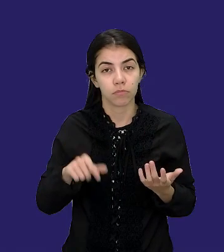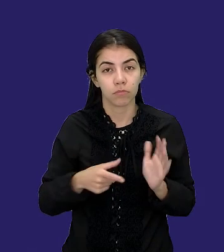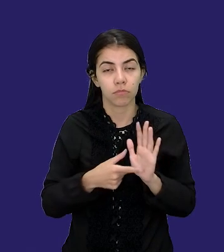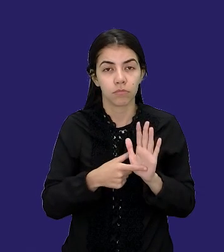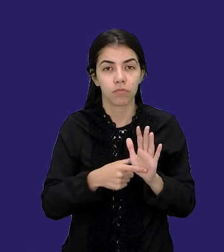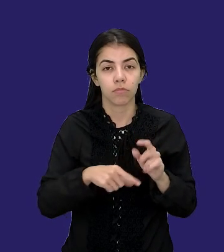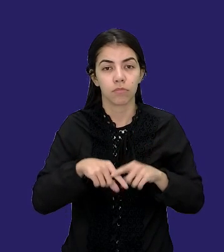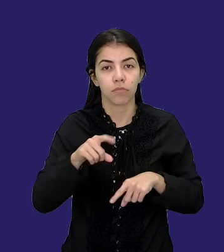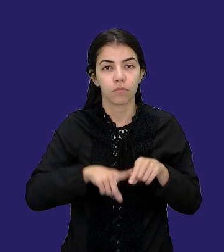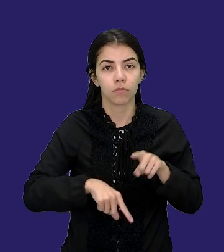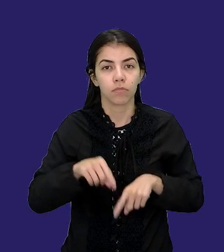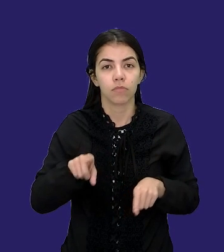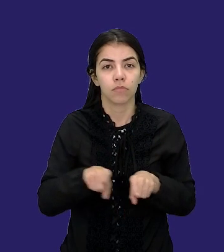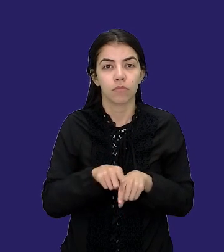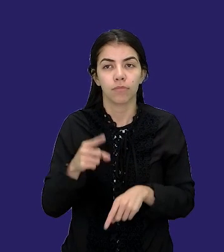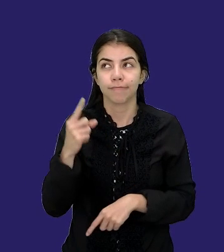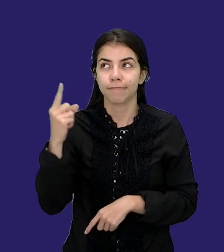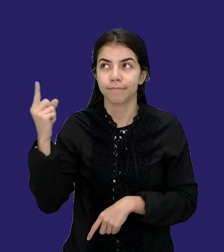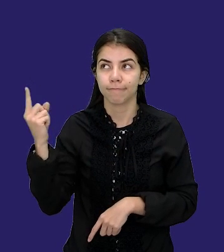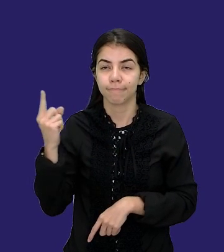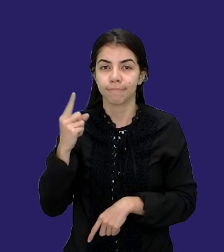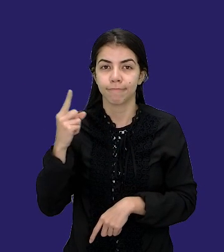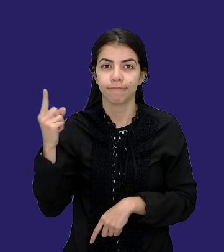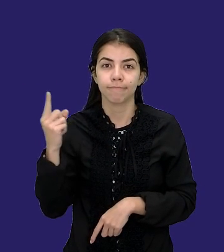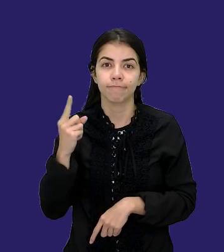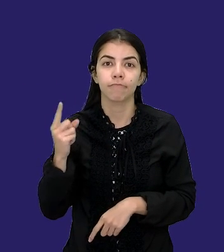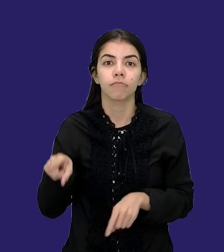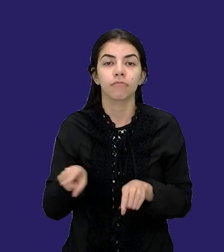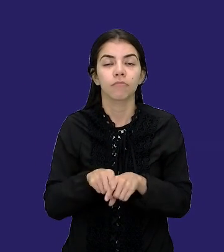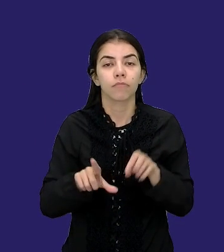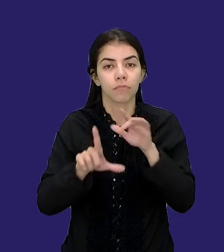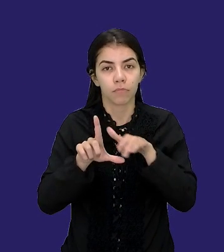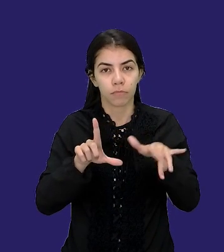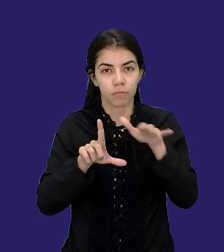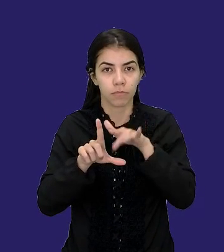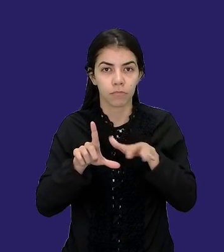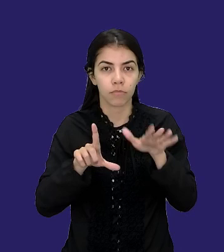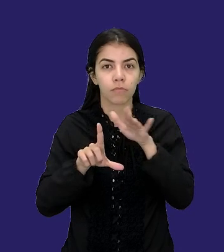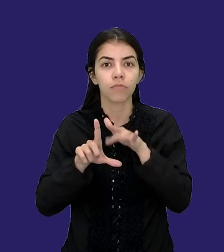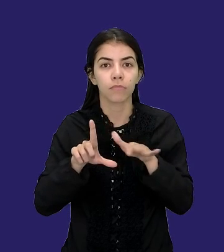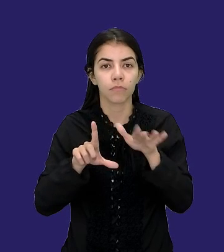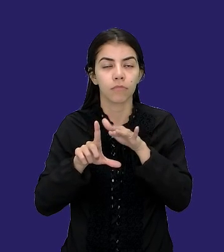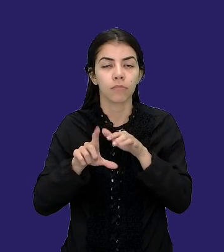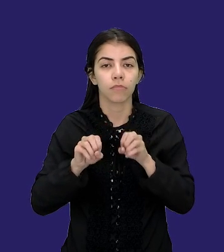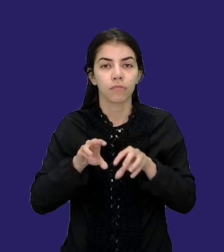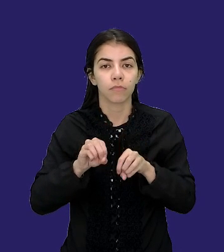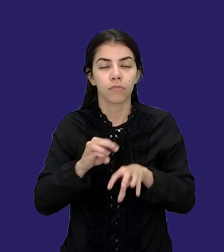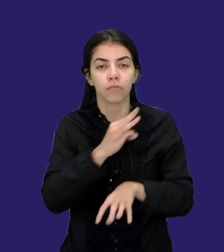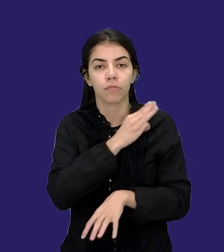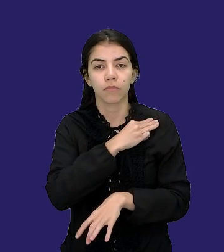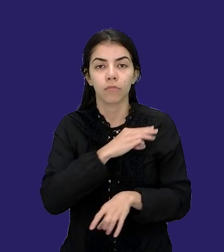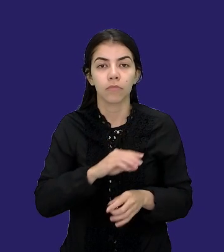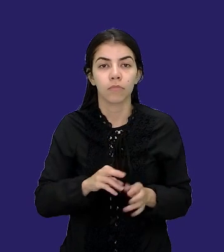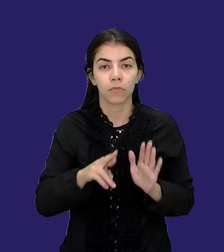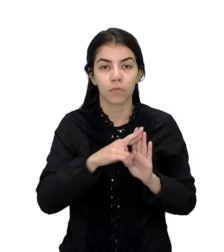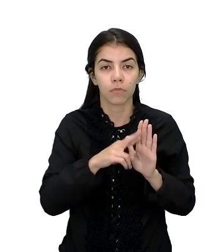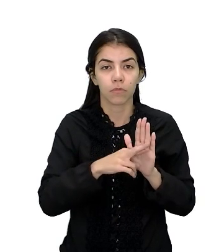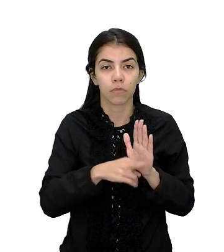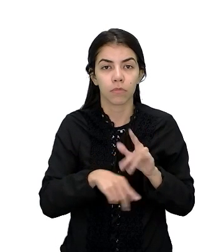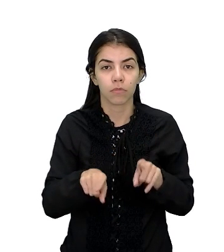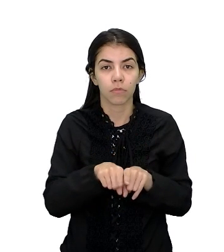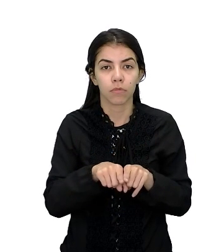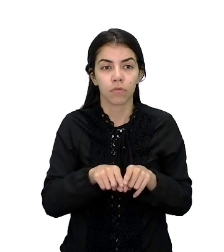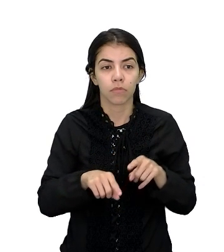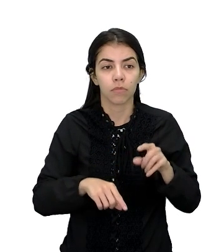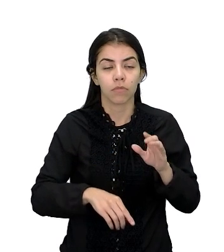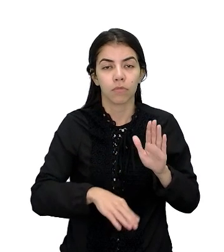nossos materiais estão sempre aí nos nossos roteiros, no nosso QR Code do nosso ensino médio, o nosso roteiro formativo, e